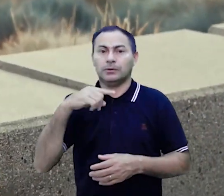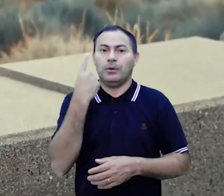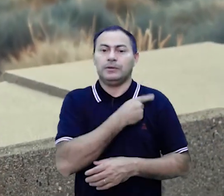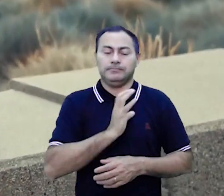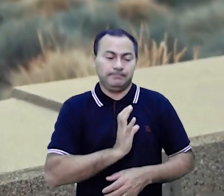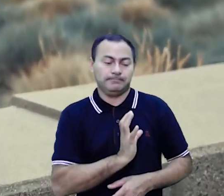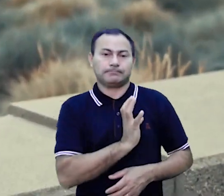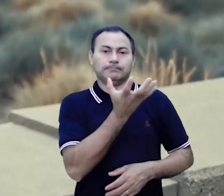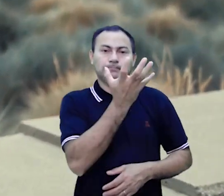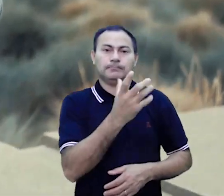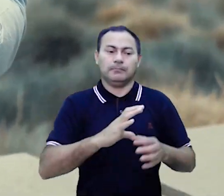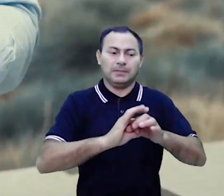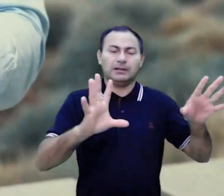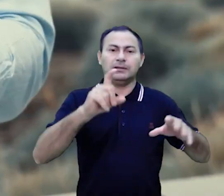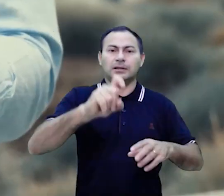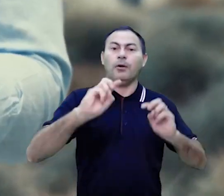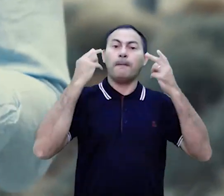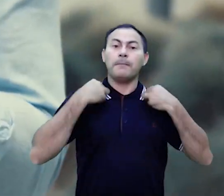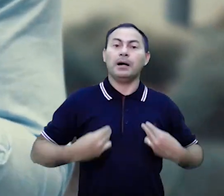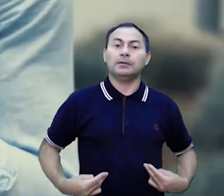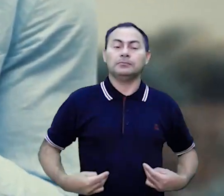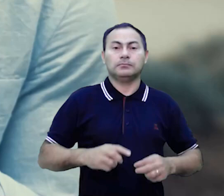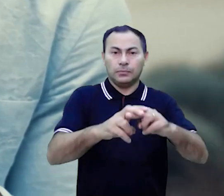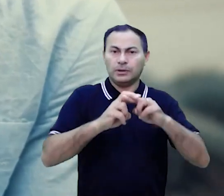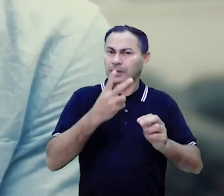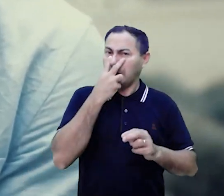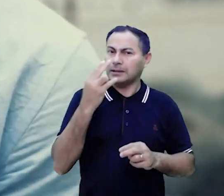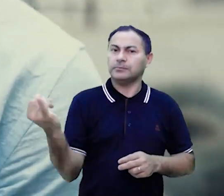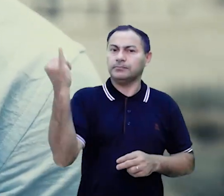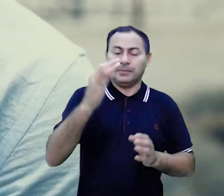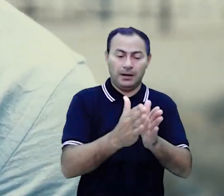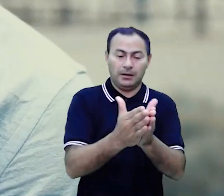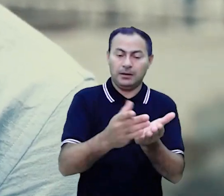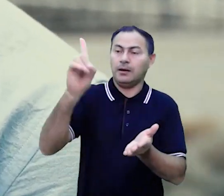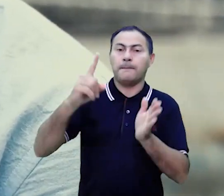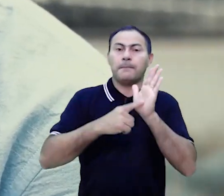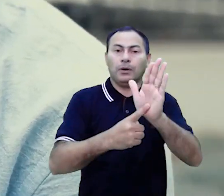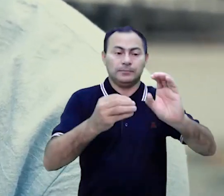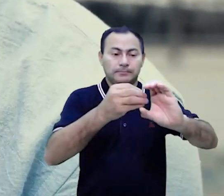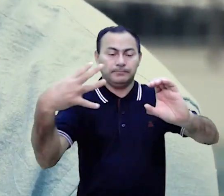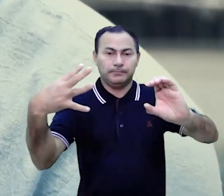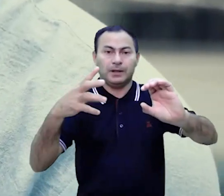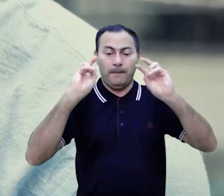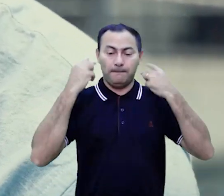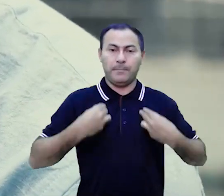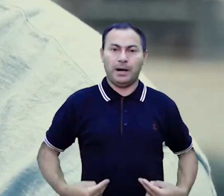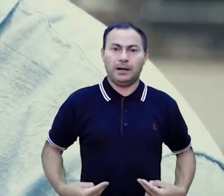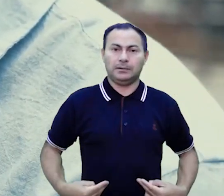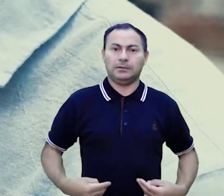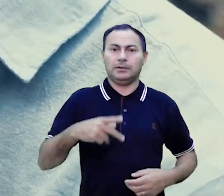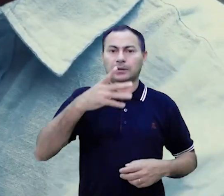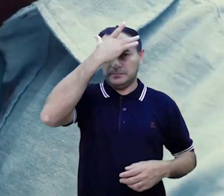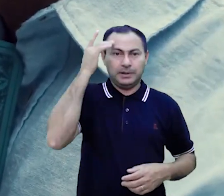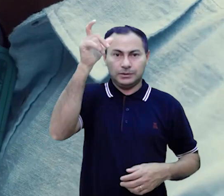pensam que quando nos convertemos, deixamos de ser humanos. Por isso acho importante que a Bíblia aponte as características